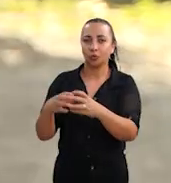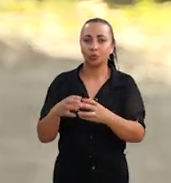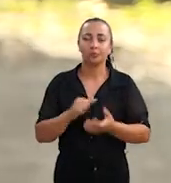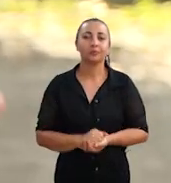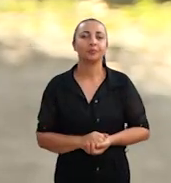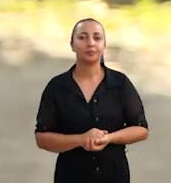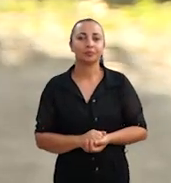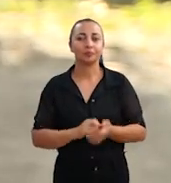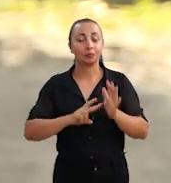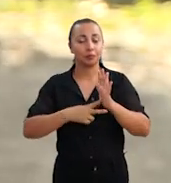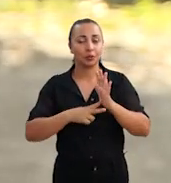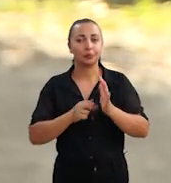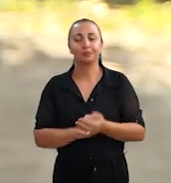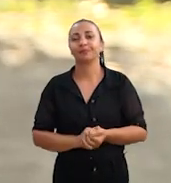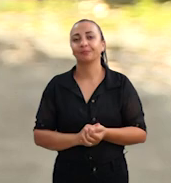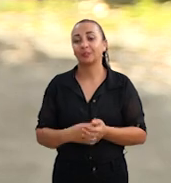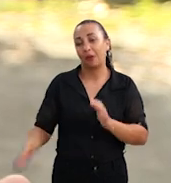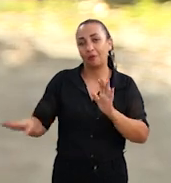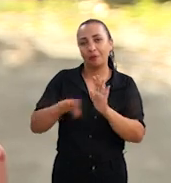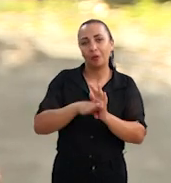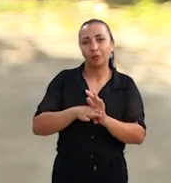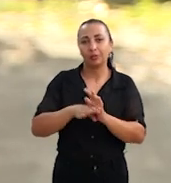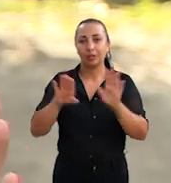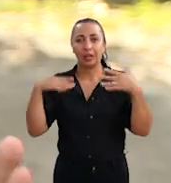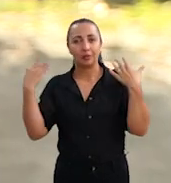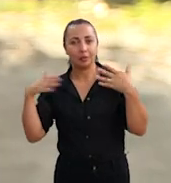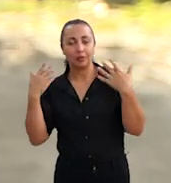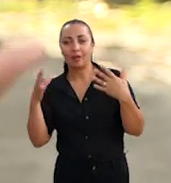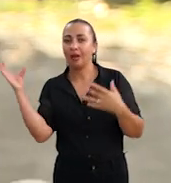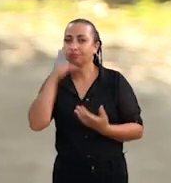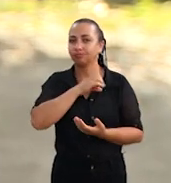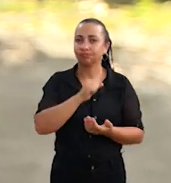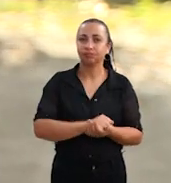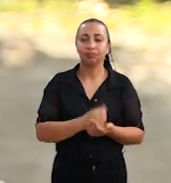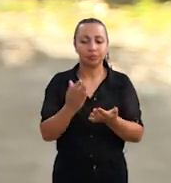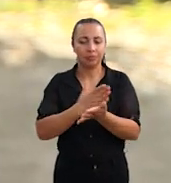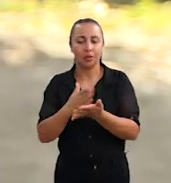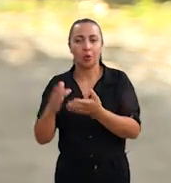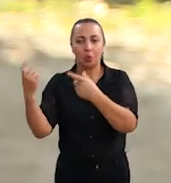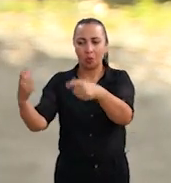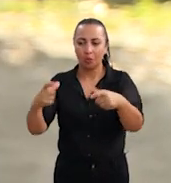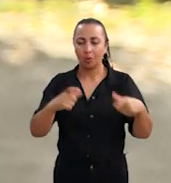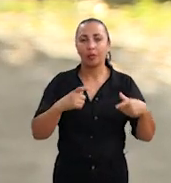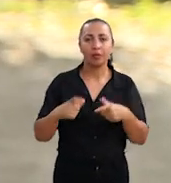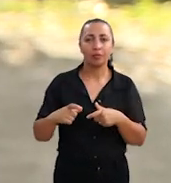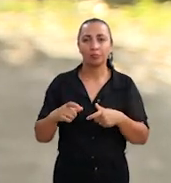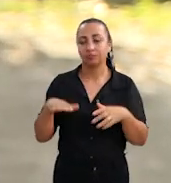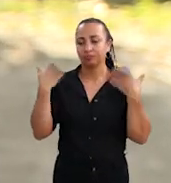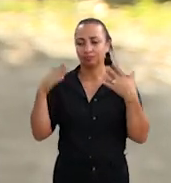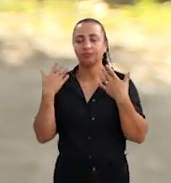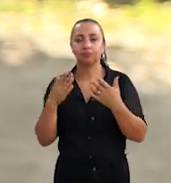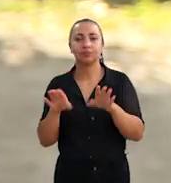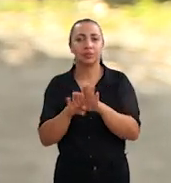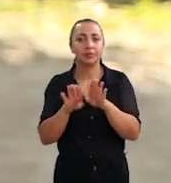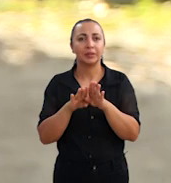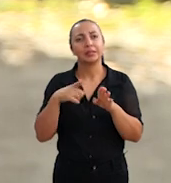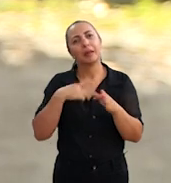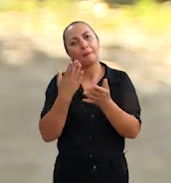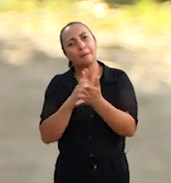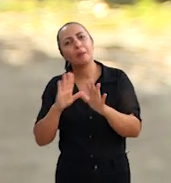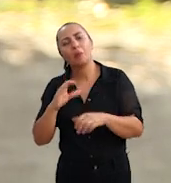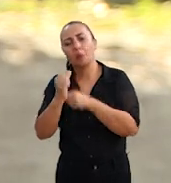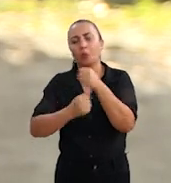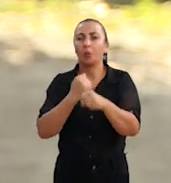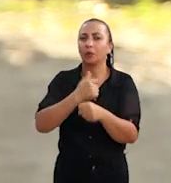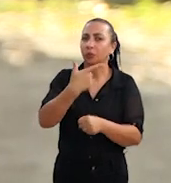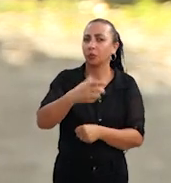A retomada da atividade turística, ela foi rápida. Em algumas localidades turísticas, inclusive,